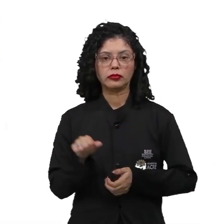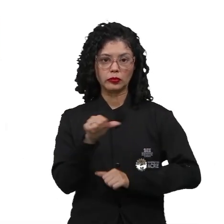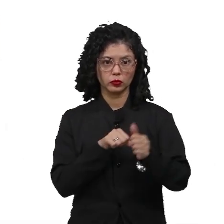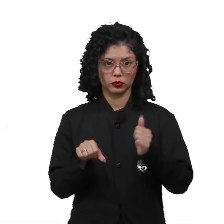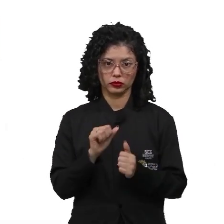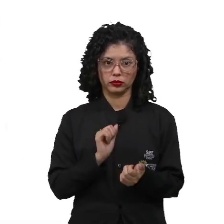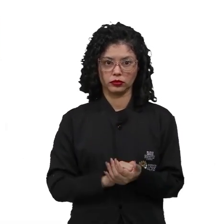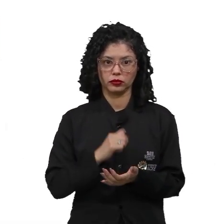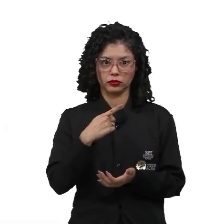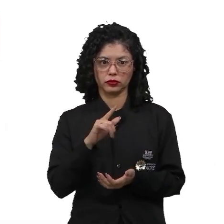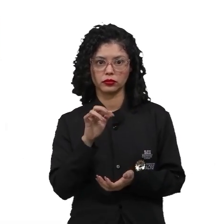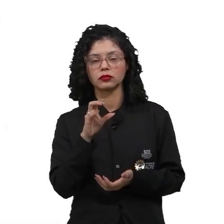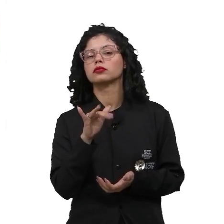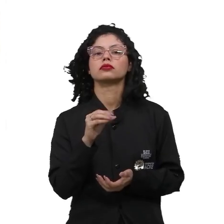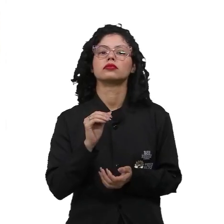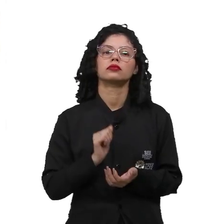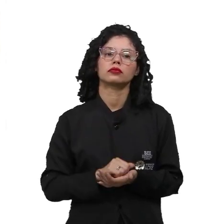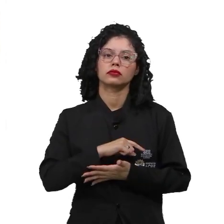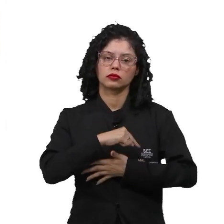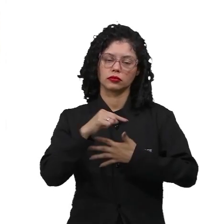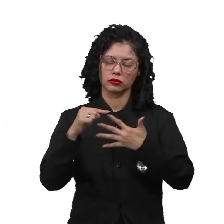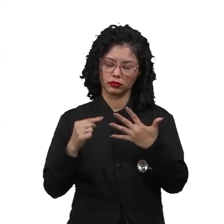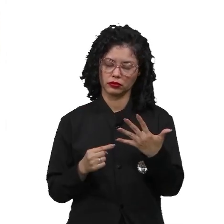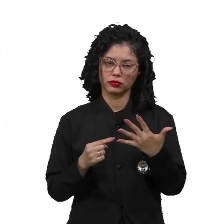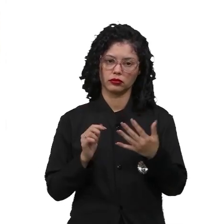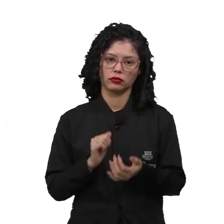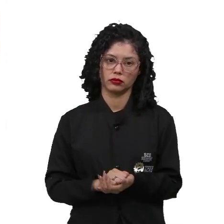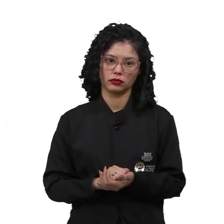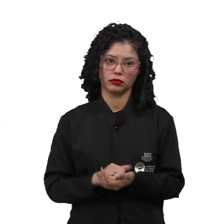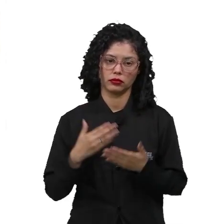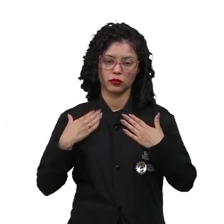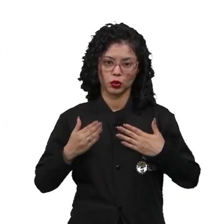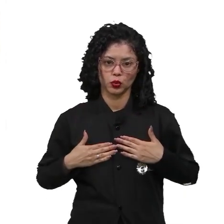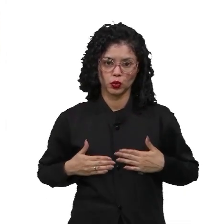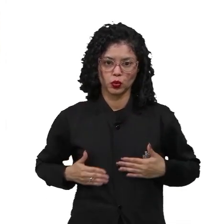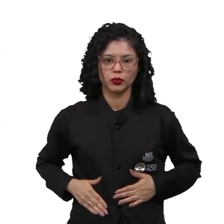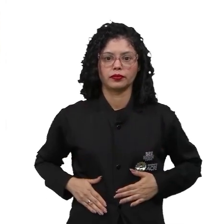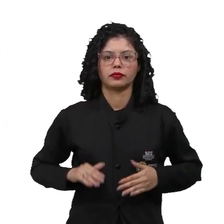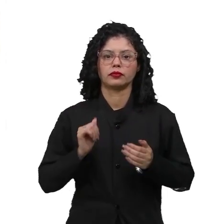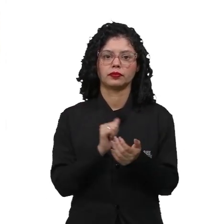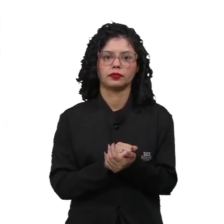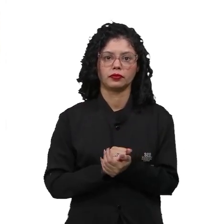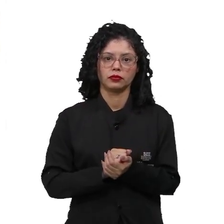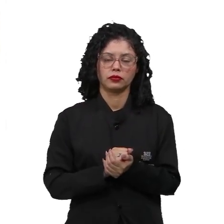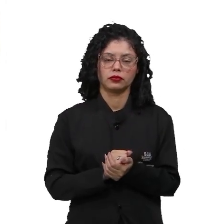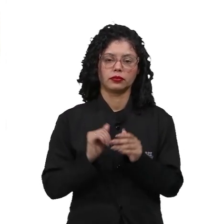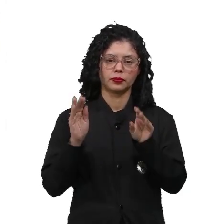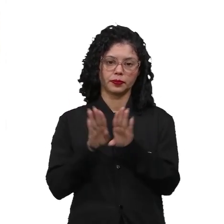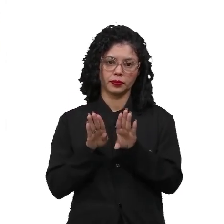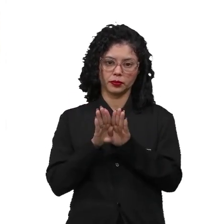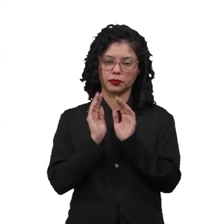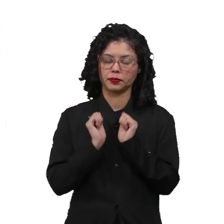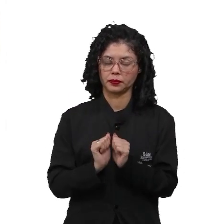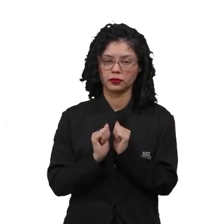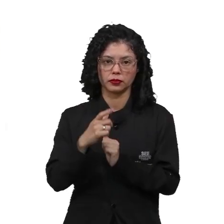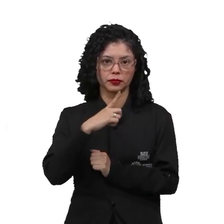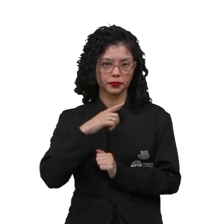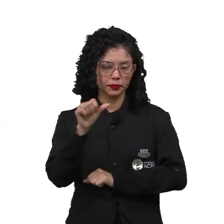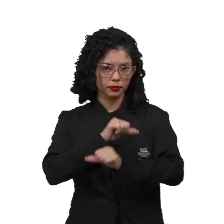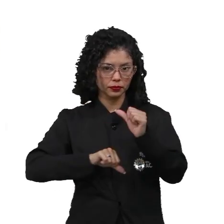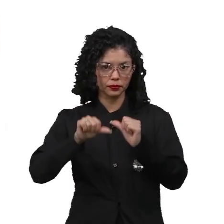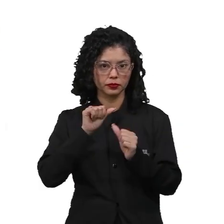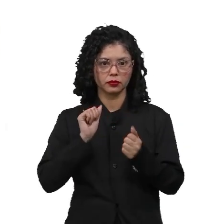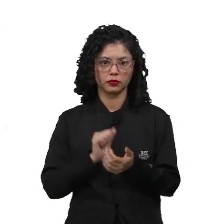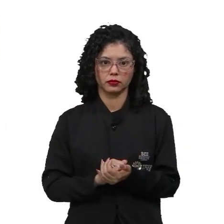ali num plasmócito, né, que vai secretar os anticorpos, né? Então, os anticorpos também a gente pode ter o quê? A troca